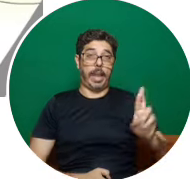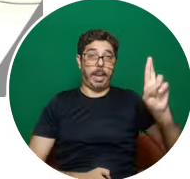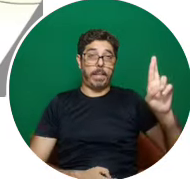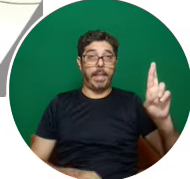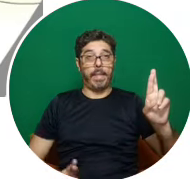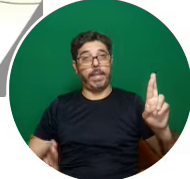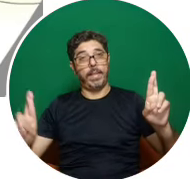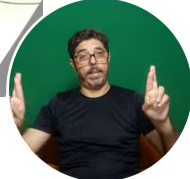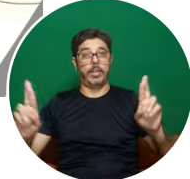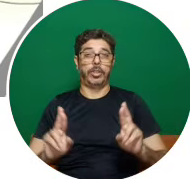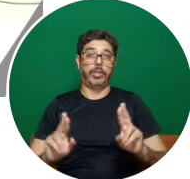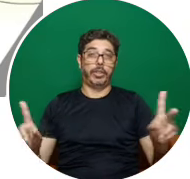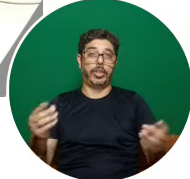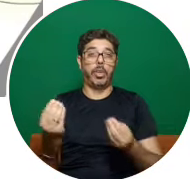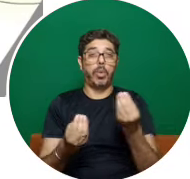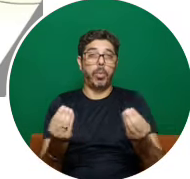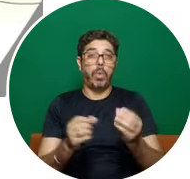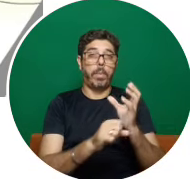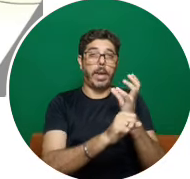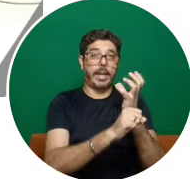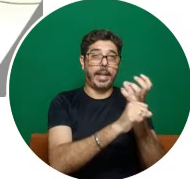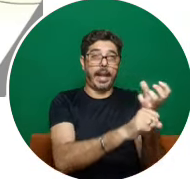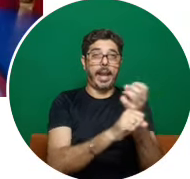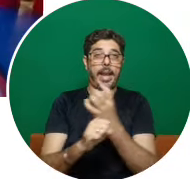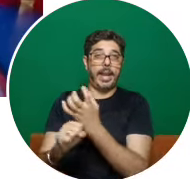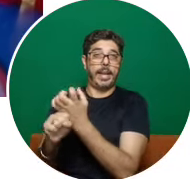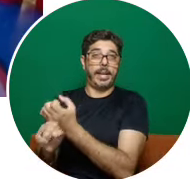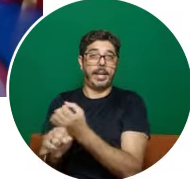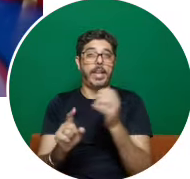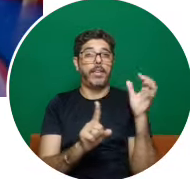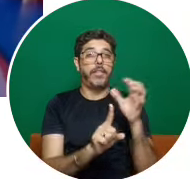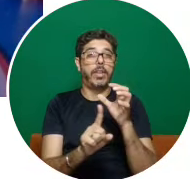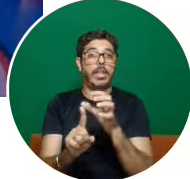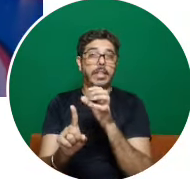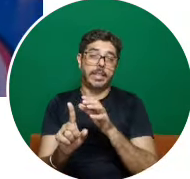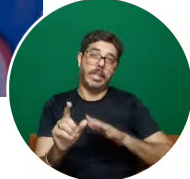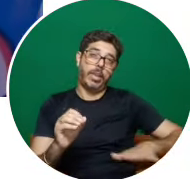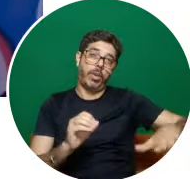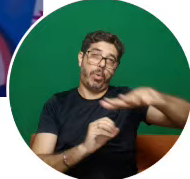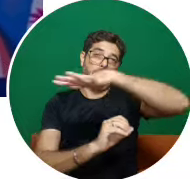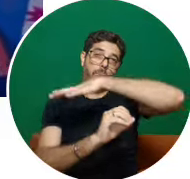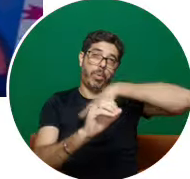como as cargas influenciam o espaço ao seu redor.